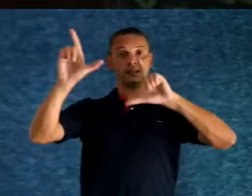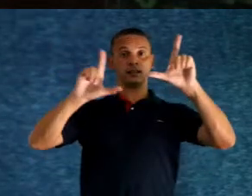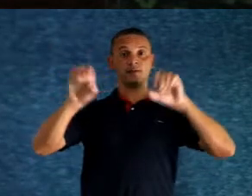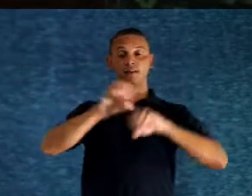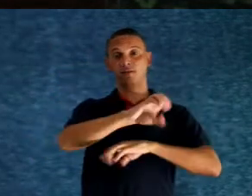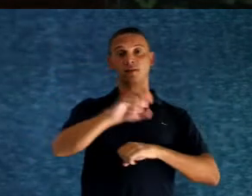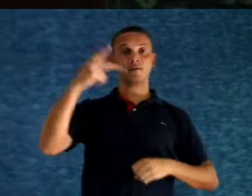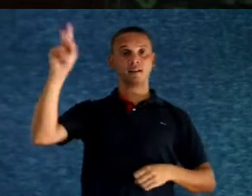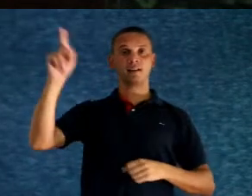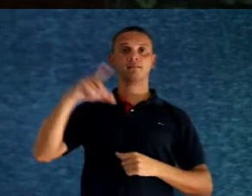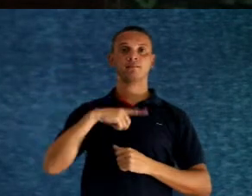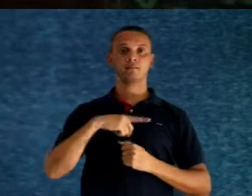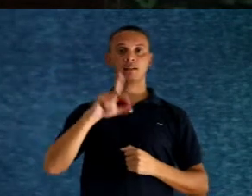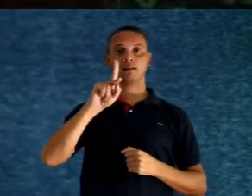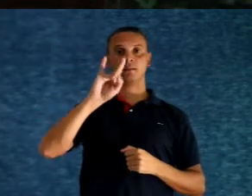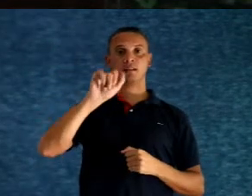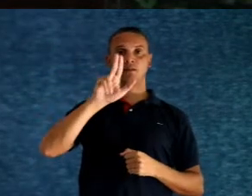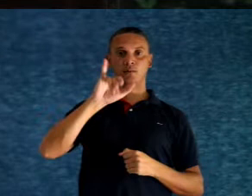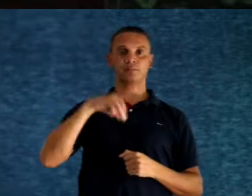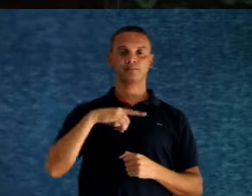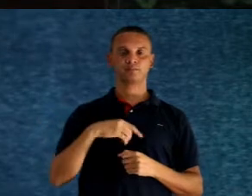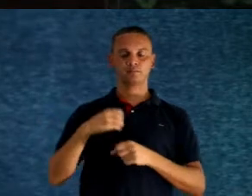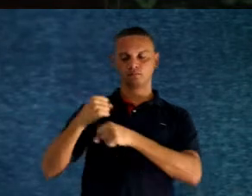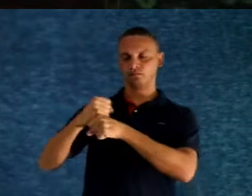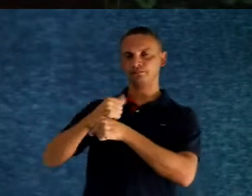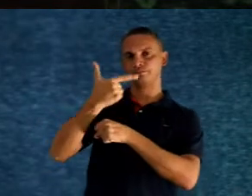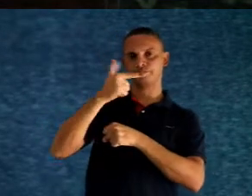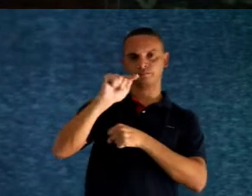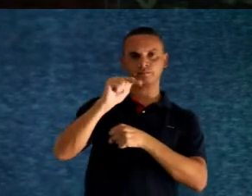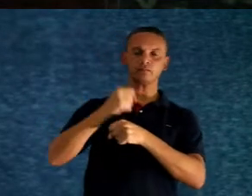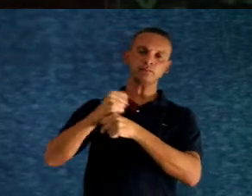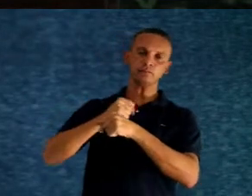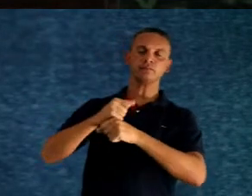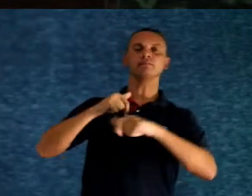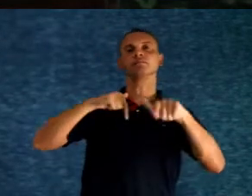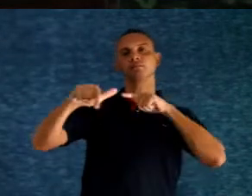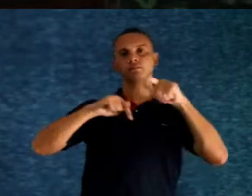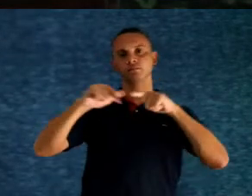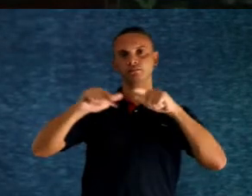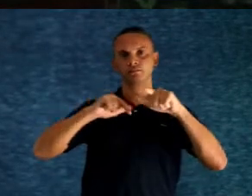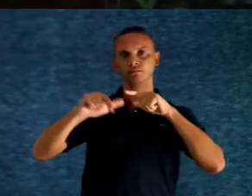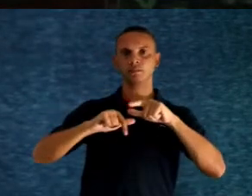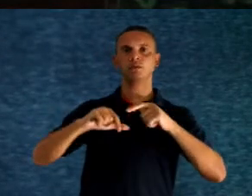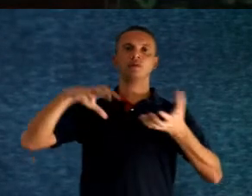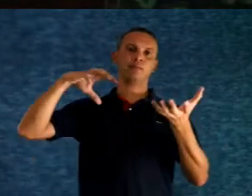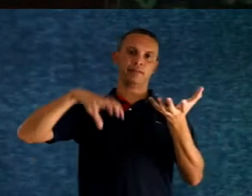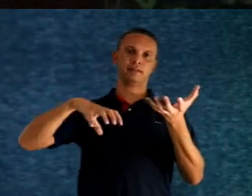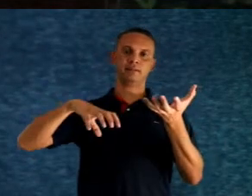daquele estado. Por 27 anos, foi consultor legislativo na Câmara dos Deputados, em